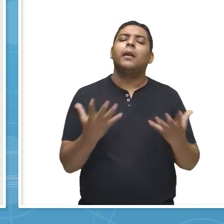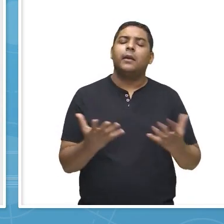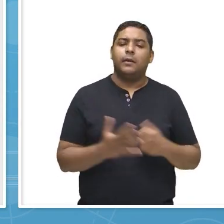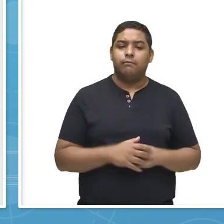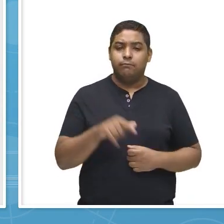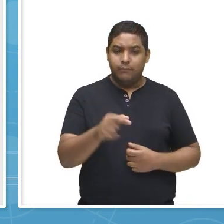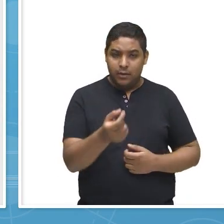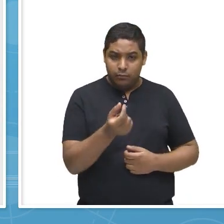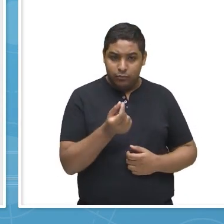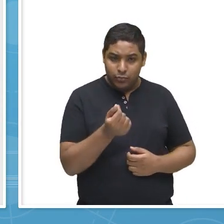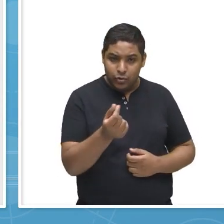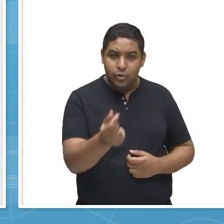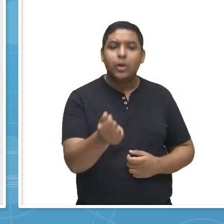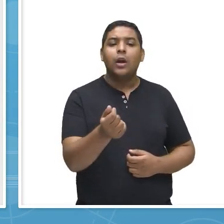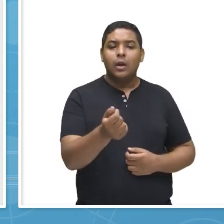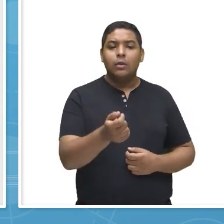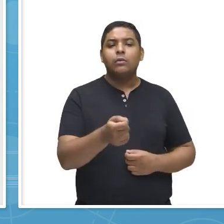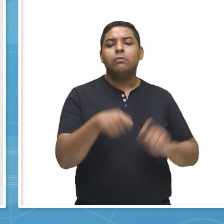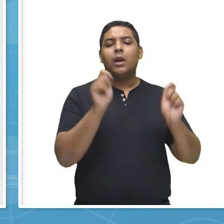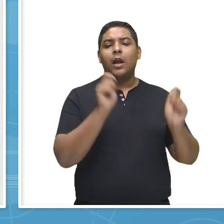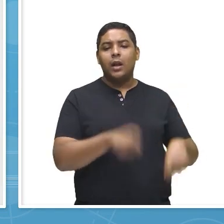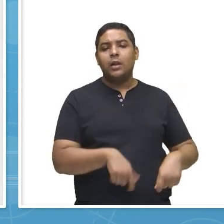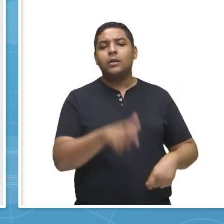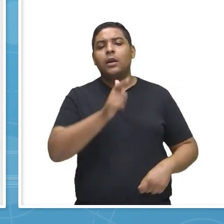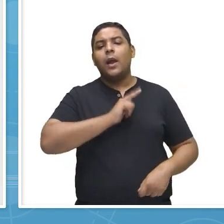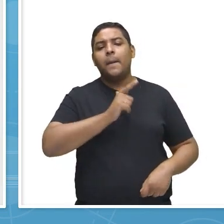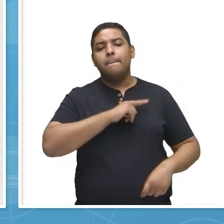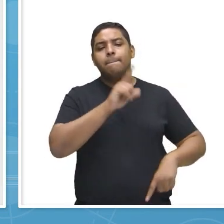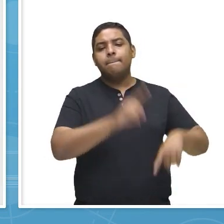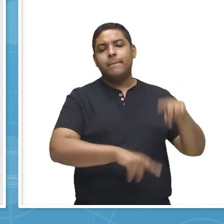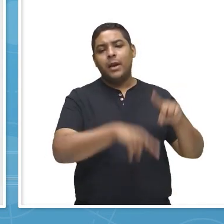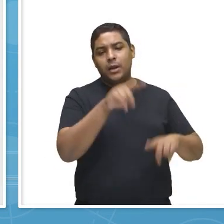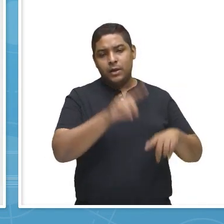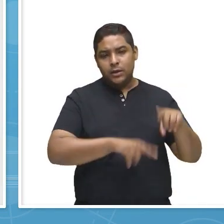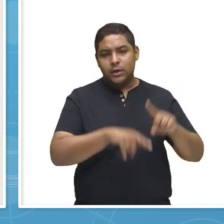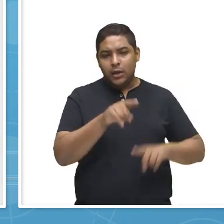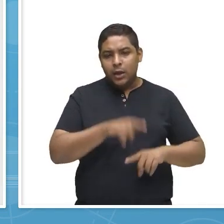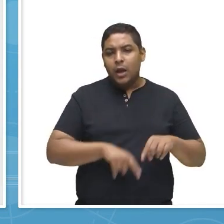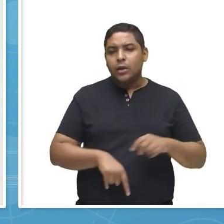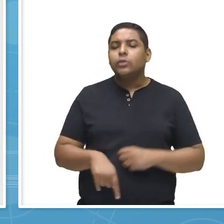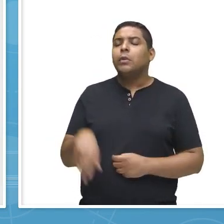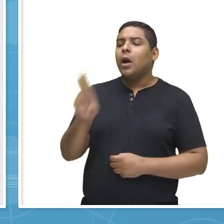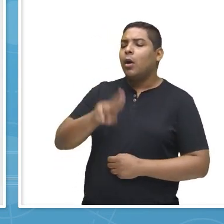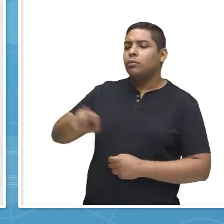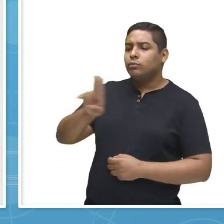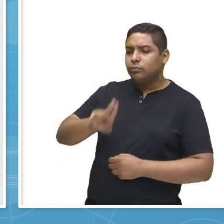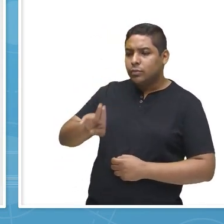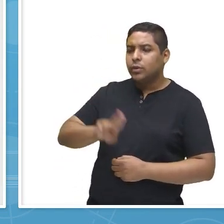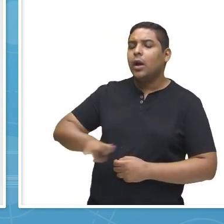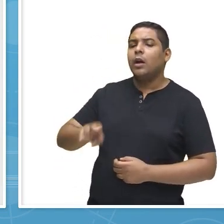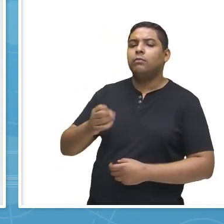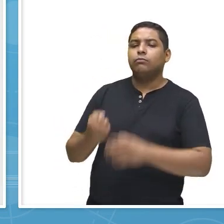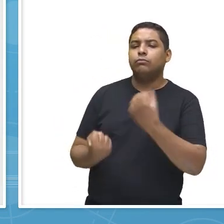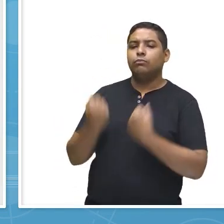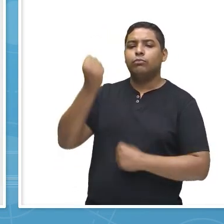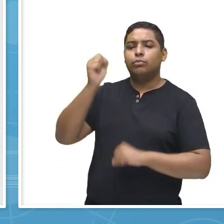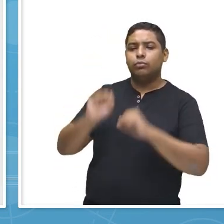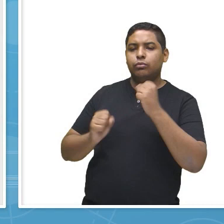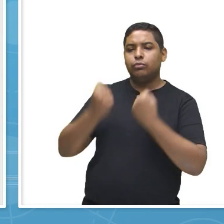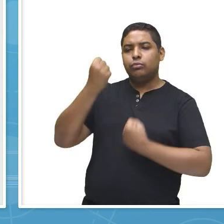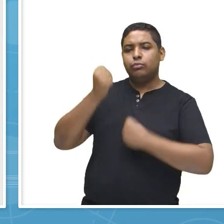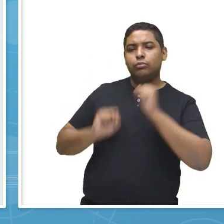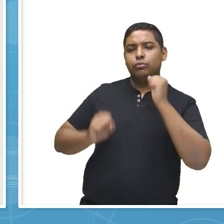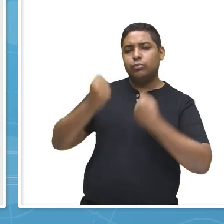capital possa adquirir materiais para fazer funcionar, tá bom? Então